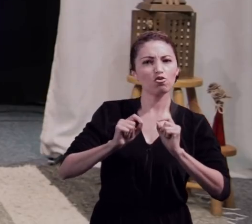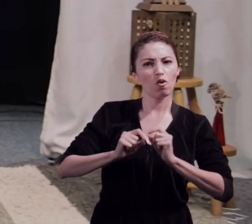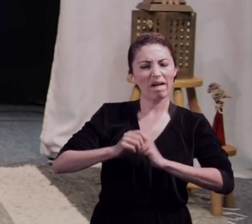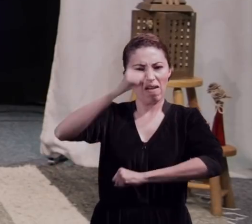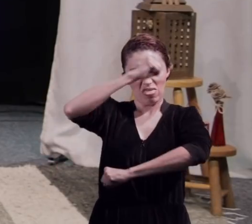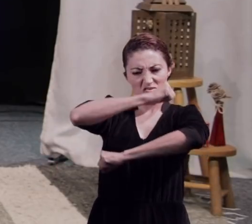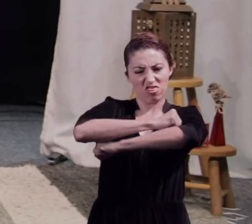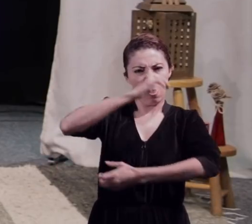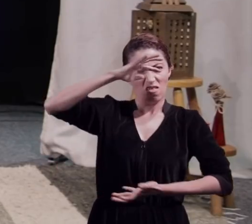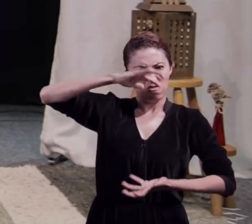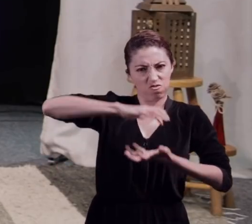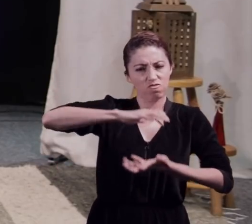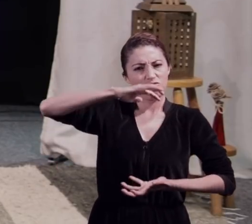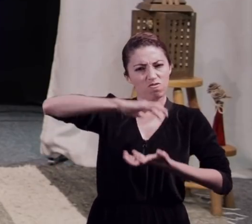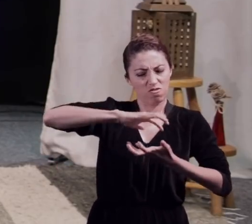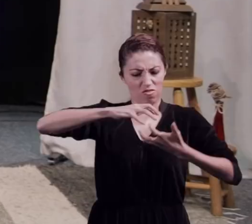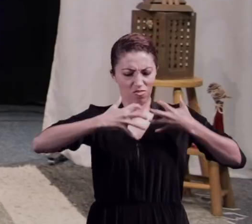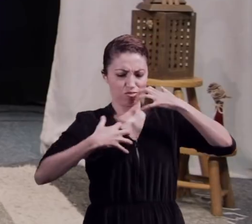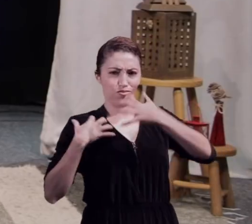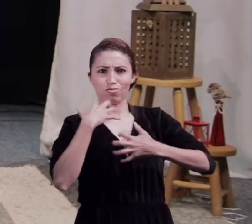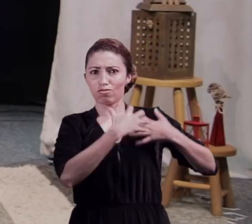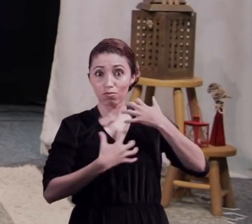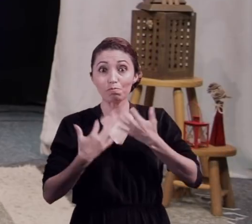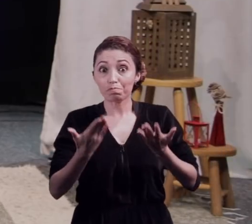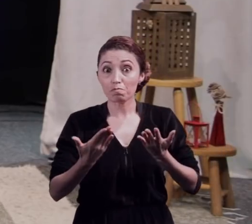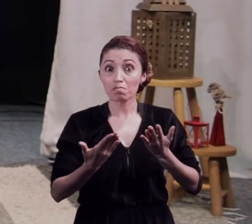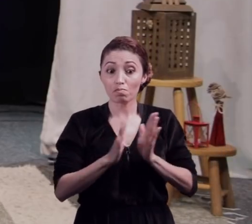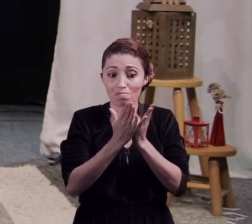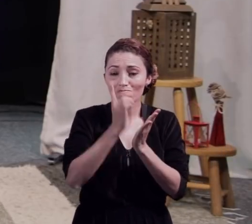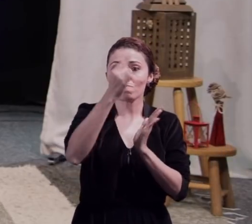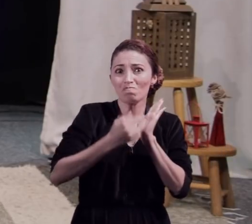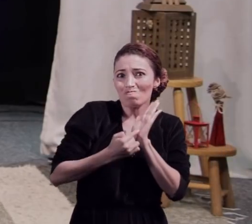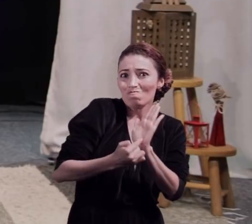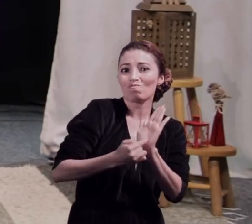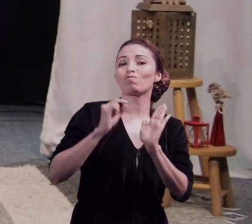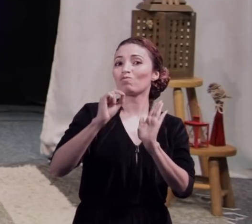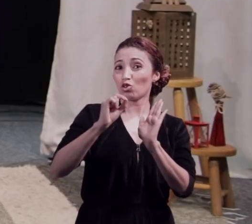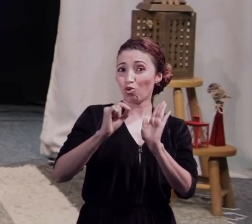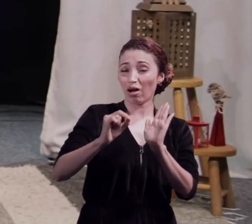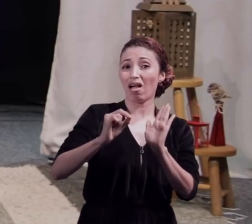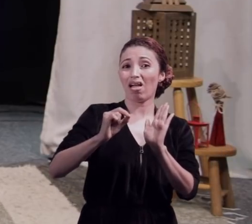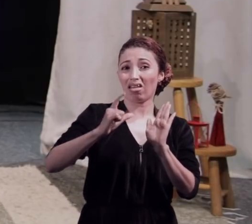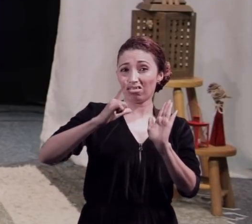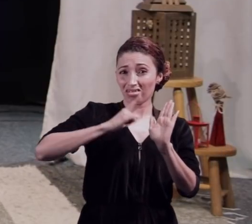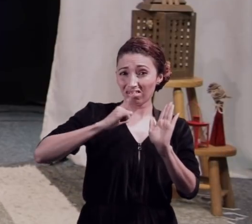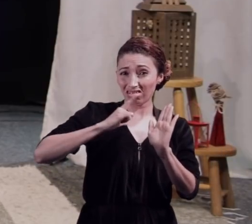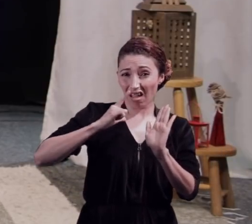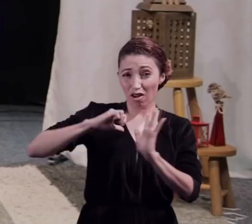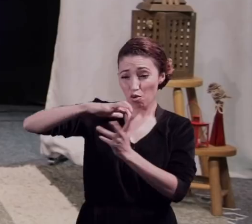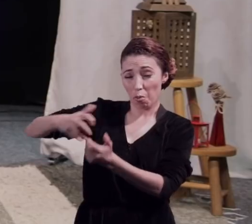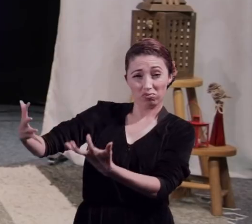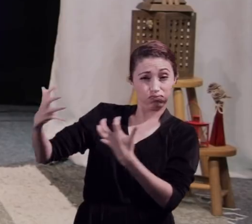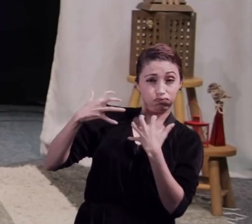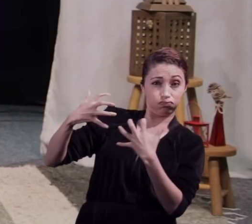pressão. Então, o que que o texto diz aqui no versículo 33? Que nós somos prensados neste